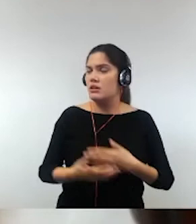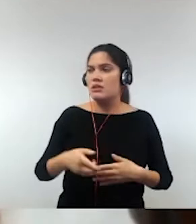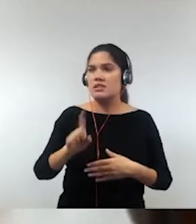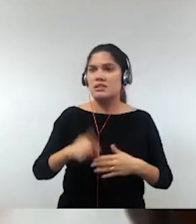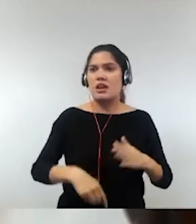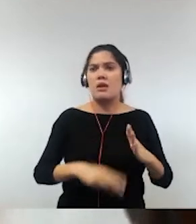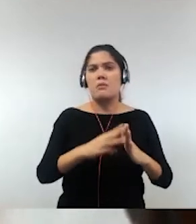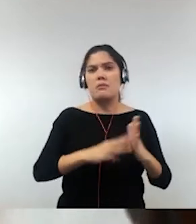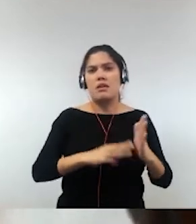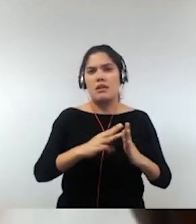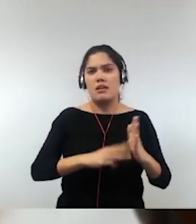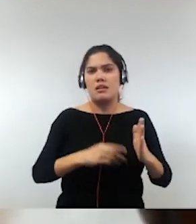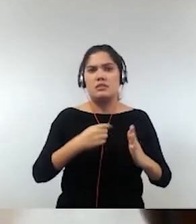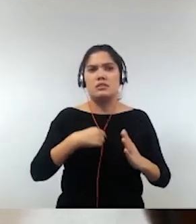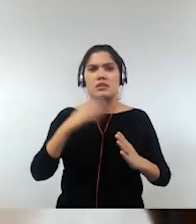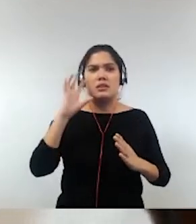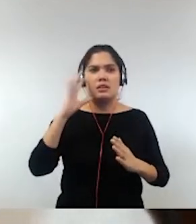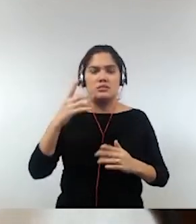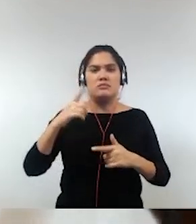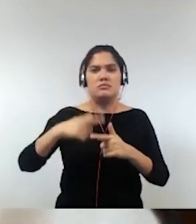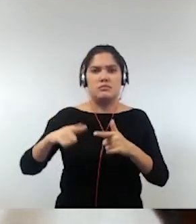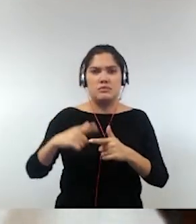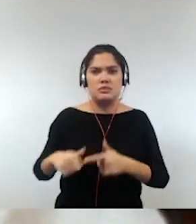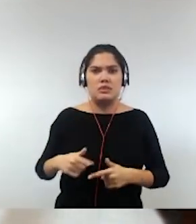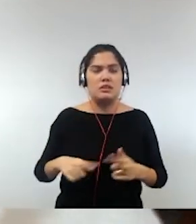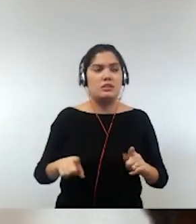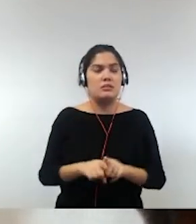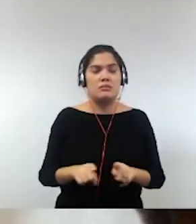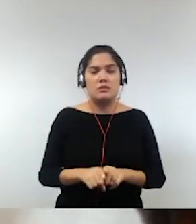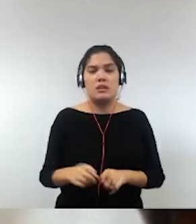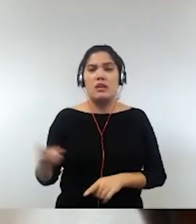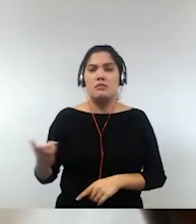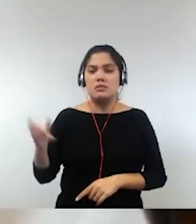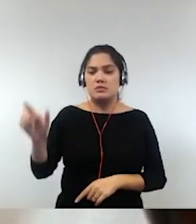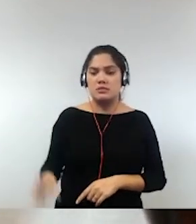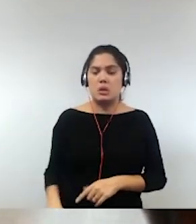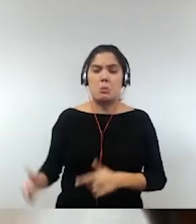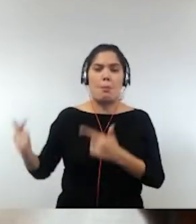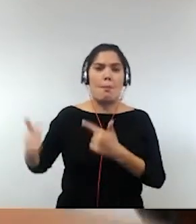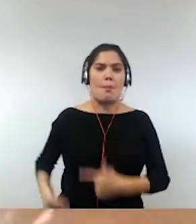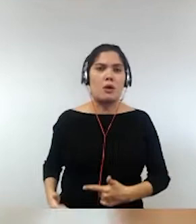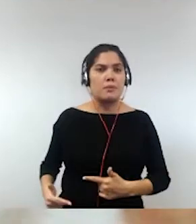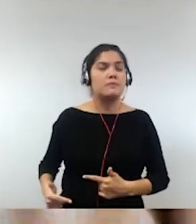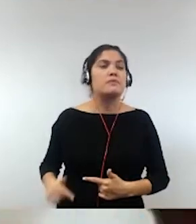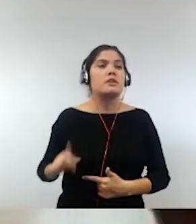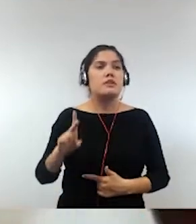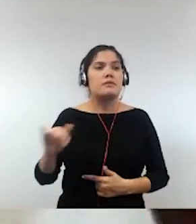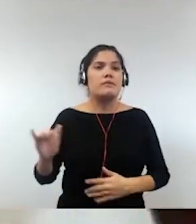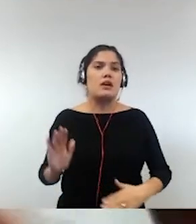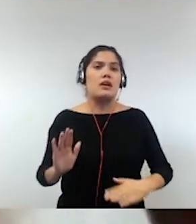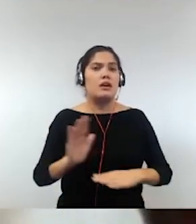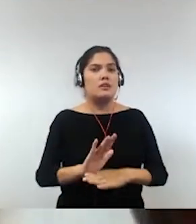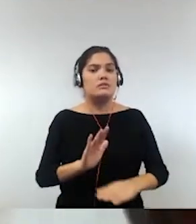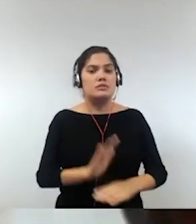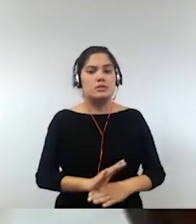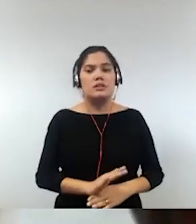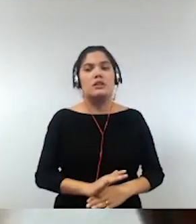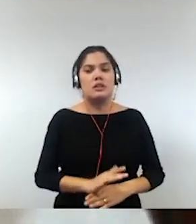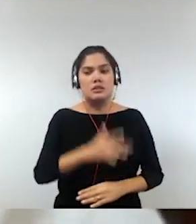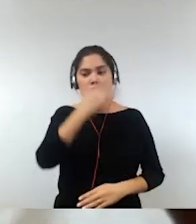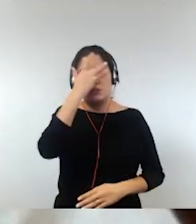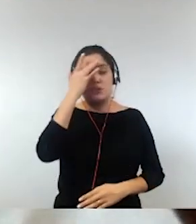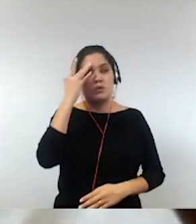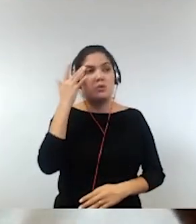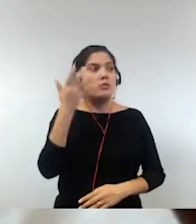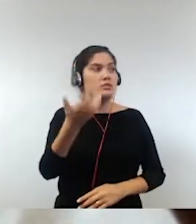método consensual de conflito, com a atuação de um terceiro imparcial, que vai auxiliar aqueles que estão em